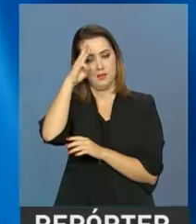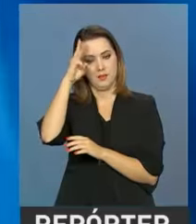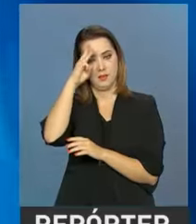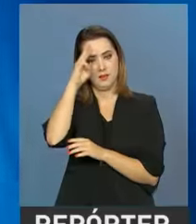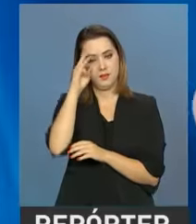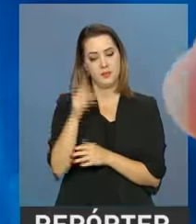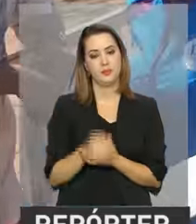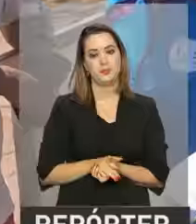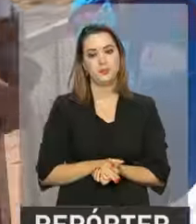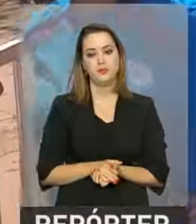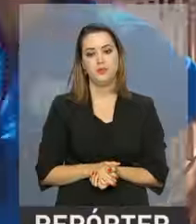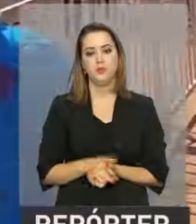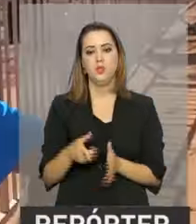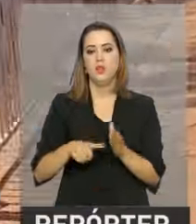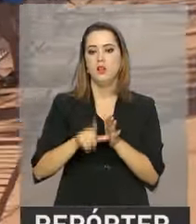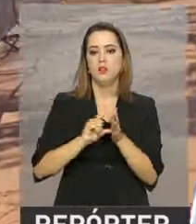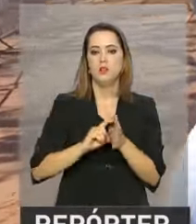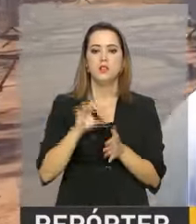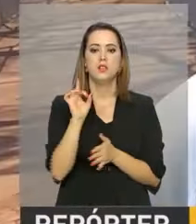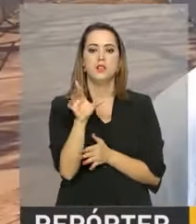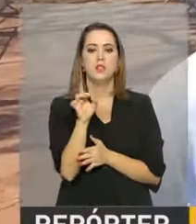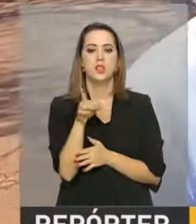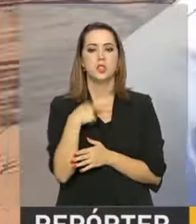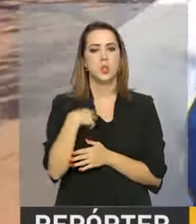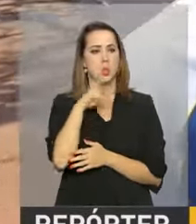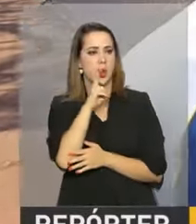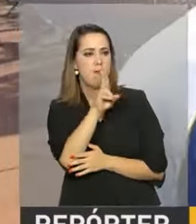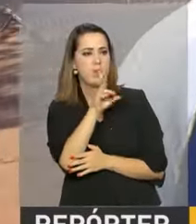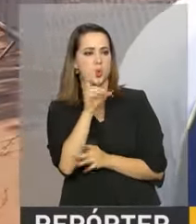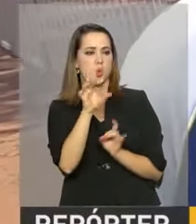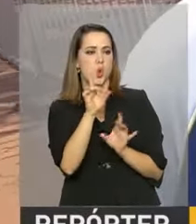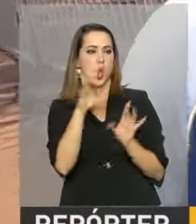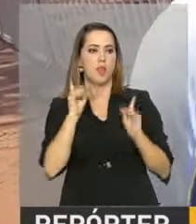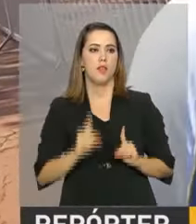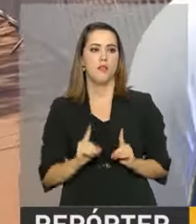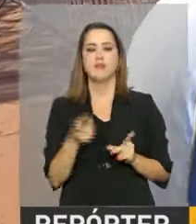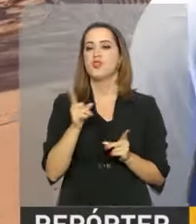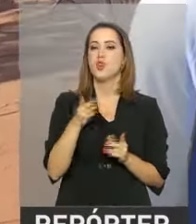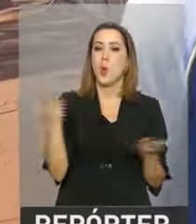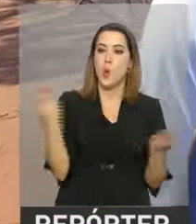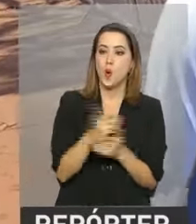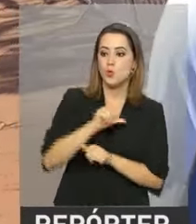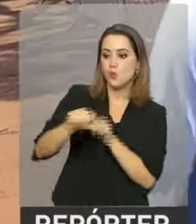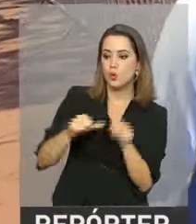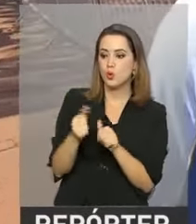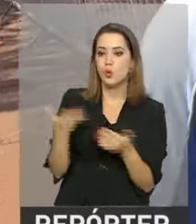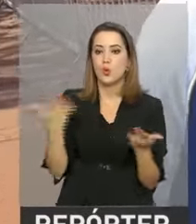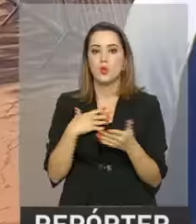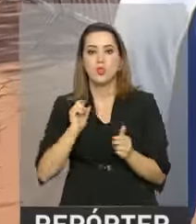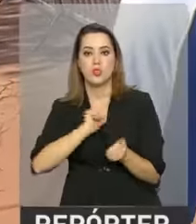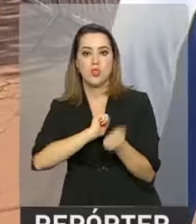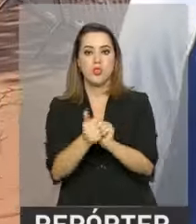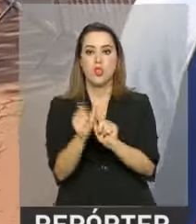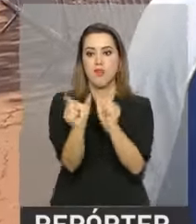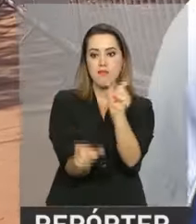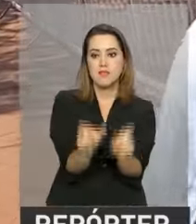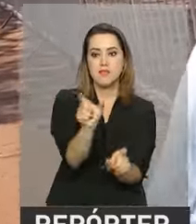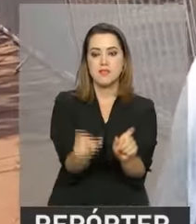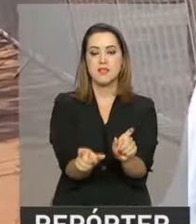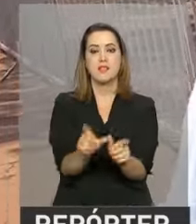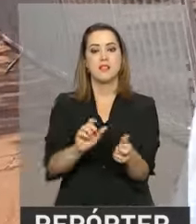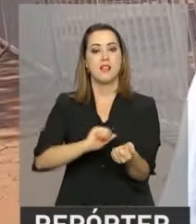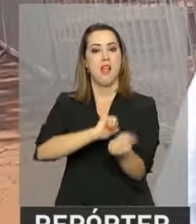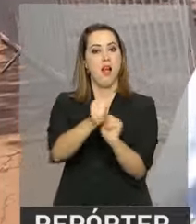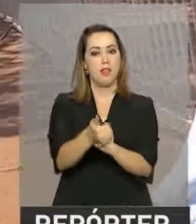Jogos Paralímpicos. Antes a gente era visto só como deficiente, hoje a gente é visto como atleta, né? E isso é muito importante, a gente ser inspiração